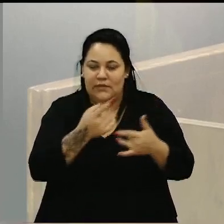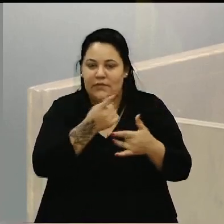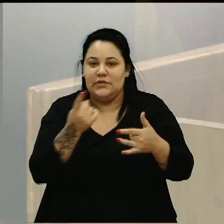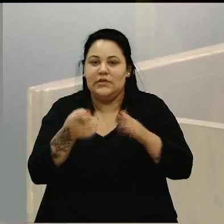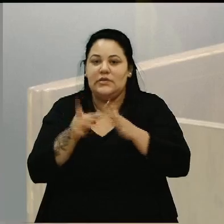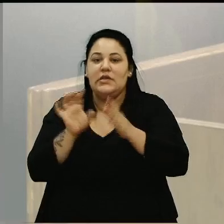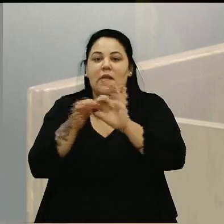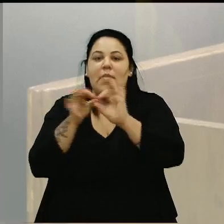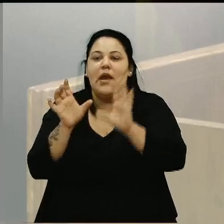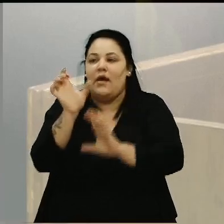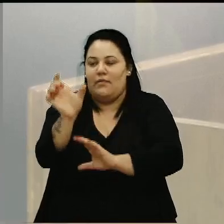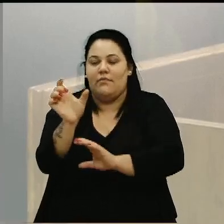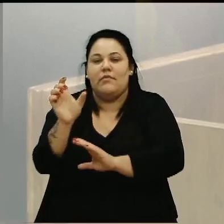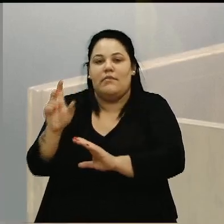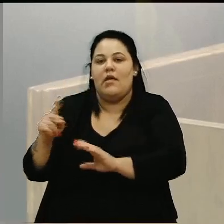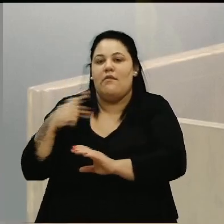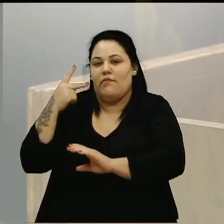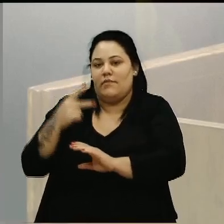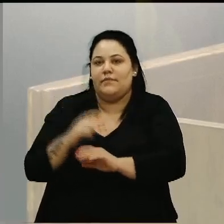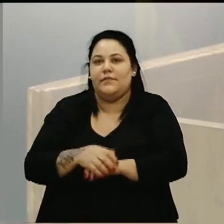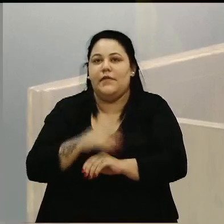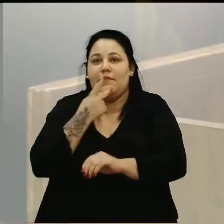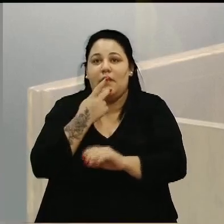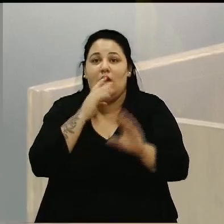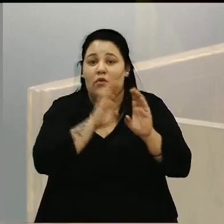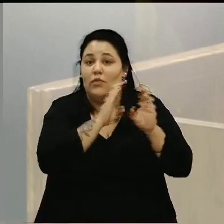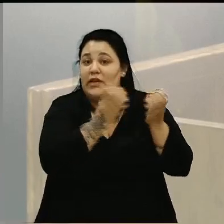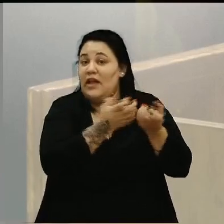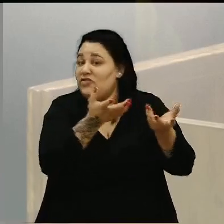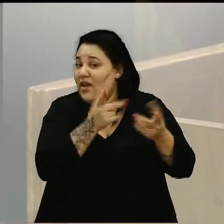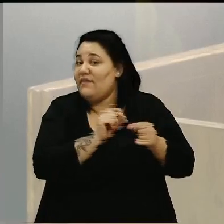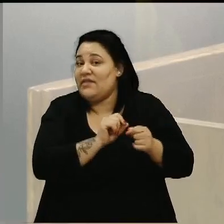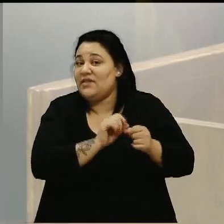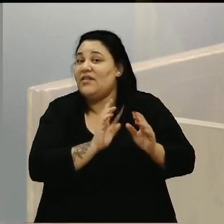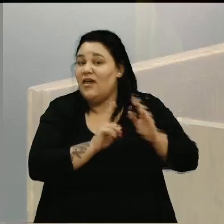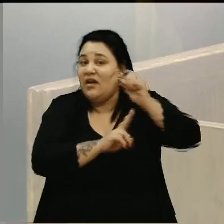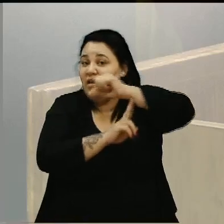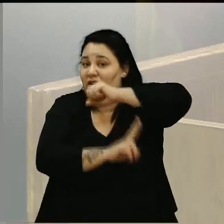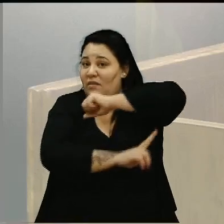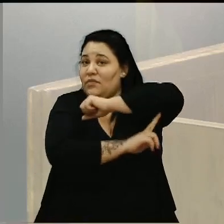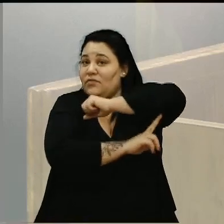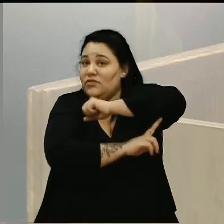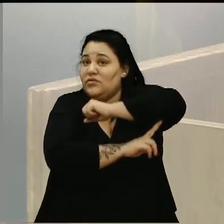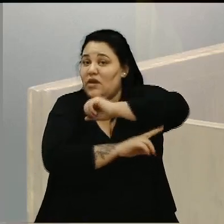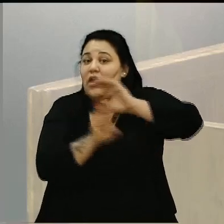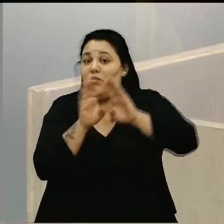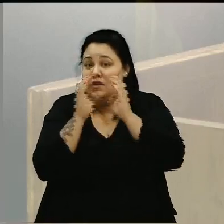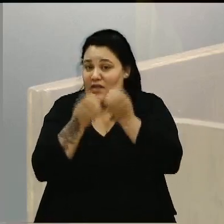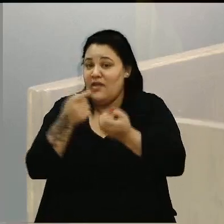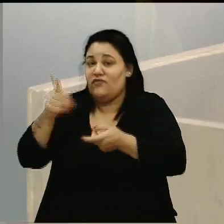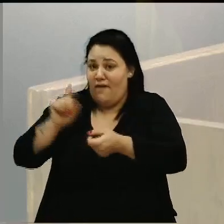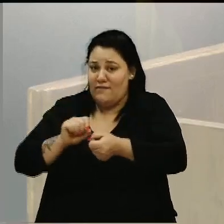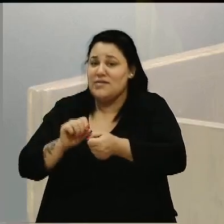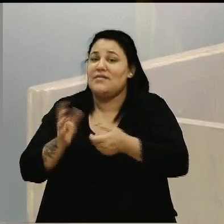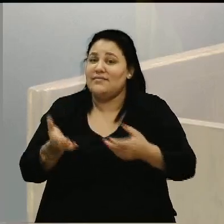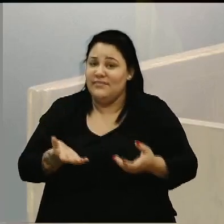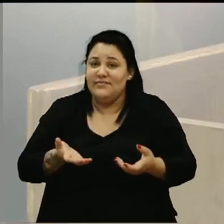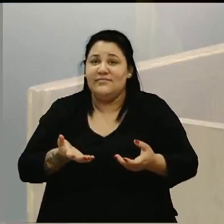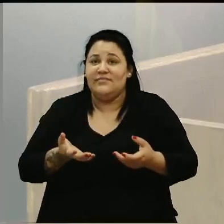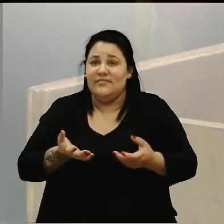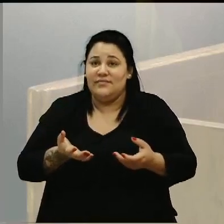vereador, dizer assim, a comunidade está decidida em fazer. A comunidade vai fazer. A